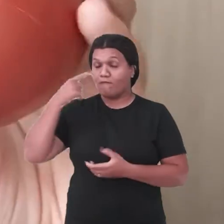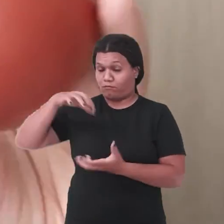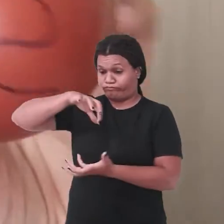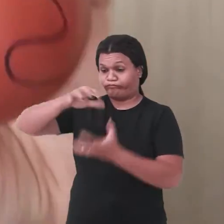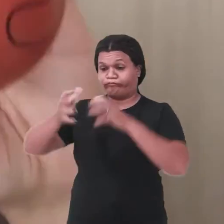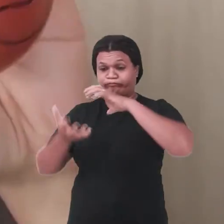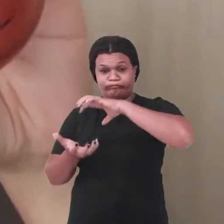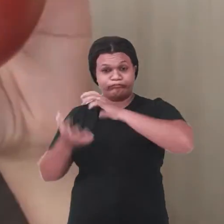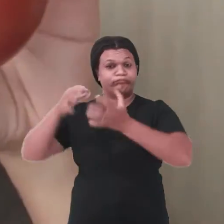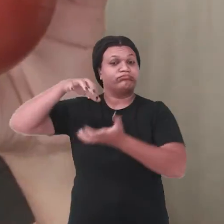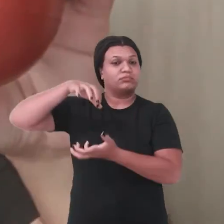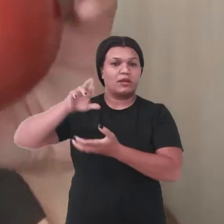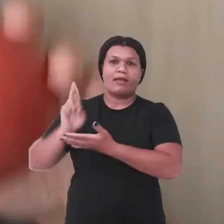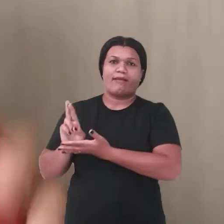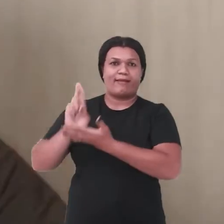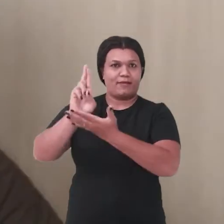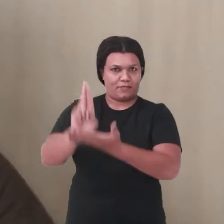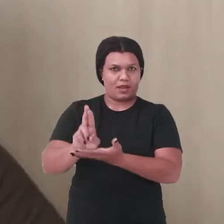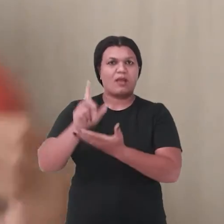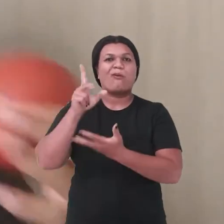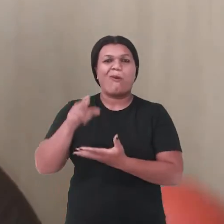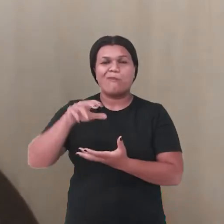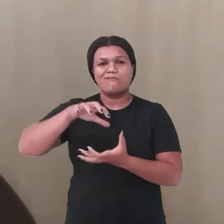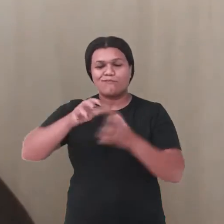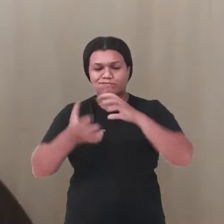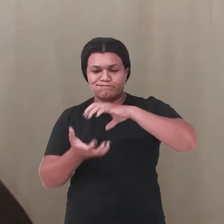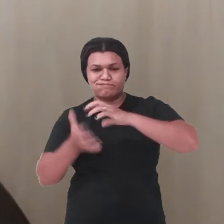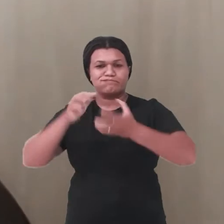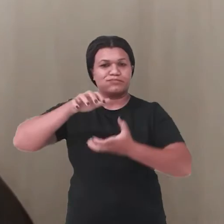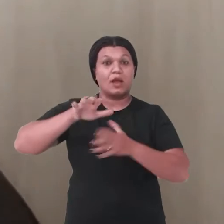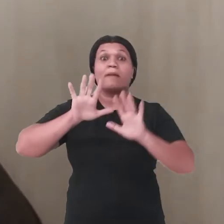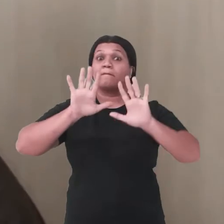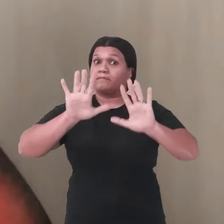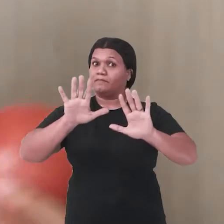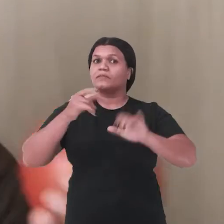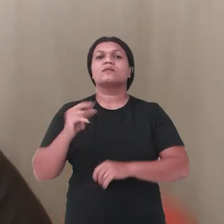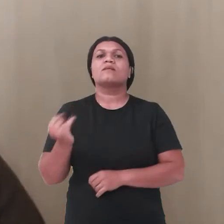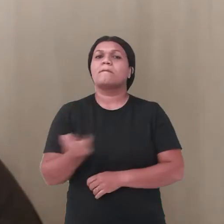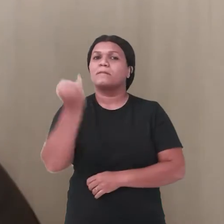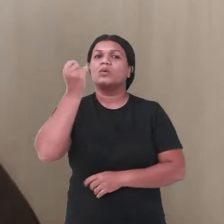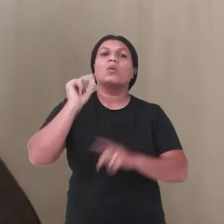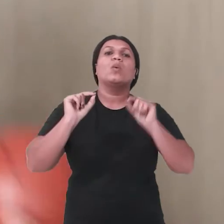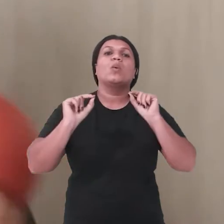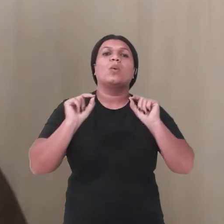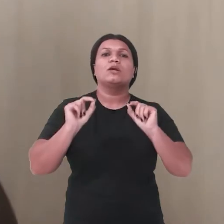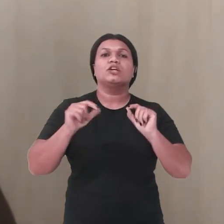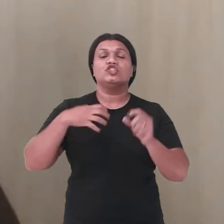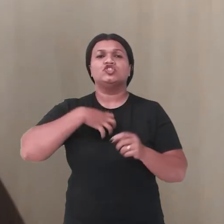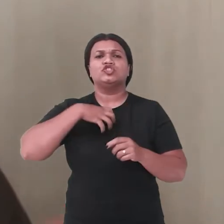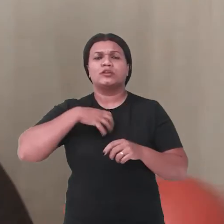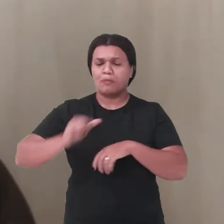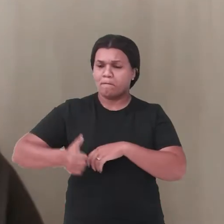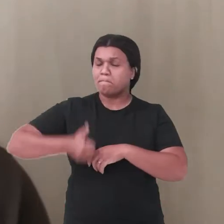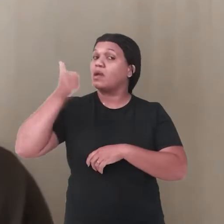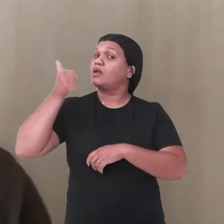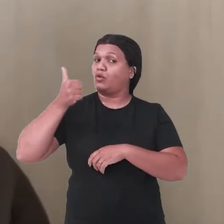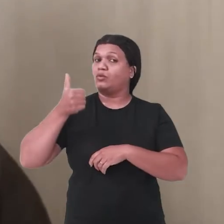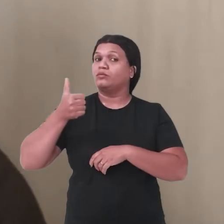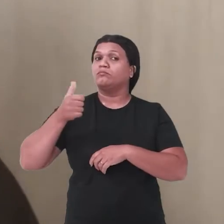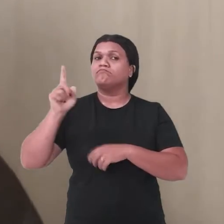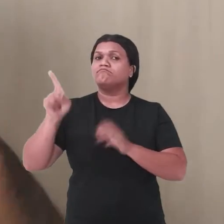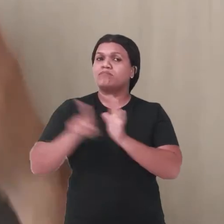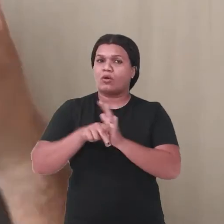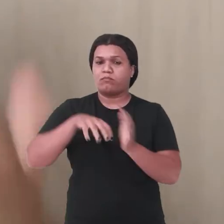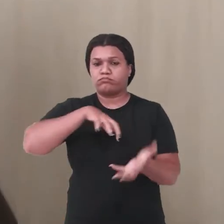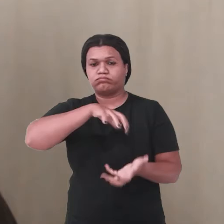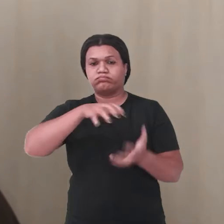planeta vai ser representado aqui por essa esfera, mas é muito importante destacar que o formato que melhor define o planeta Terra